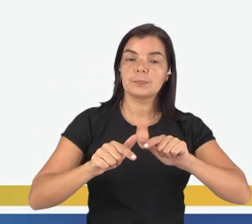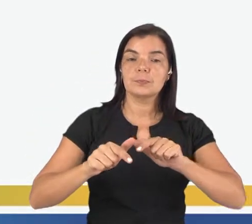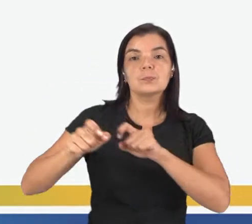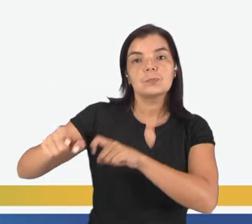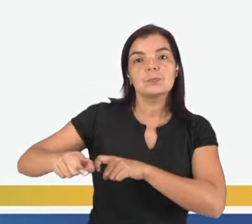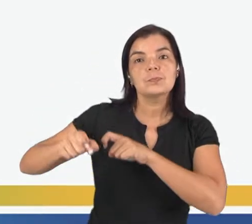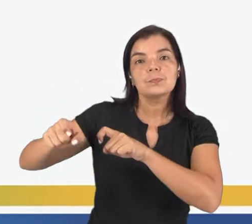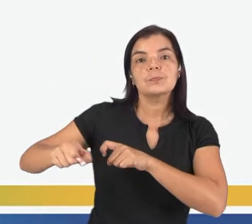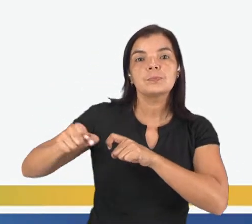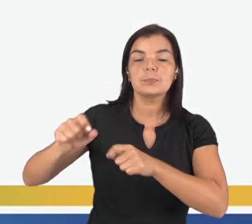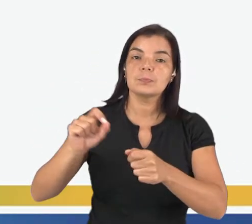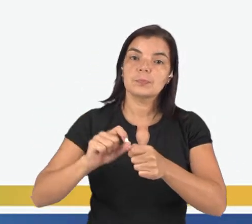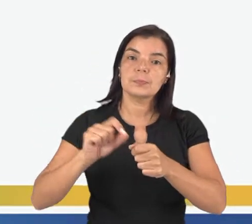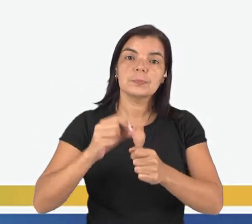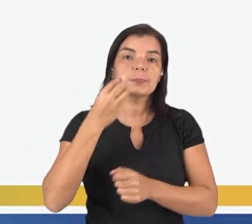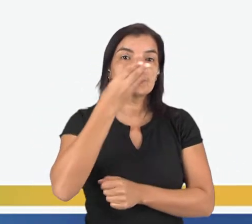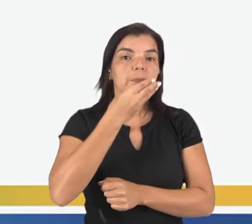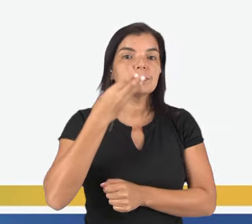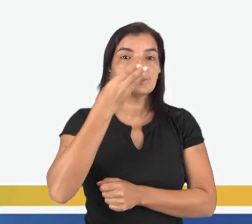de açúcar.